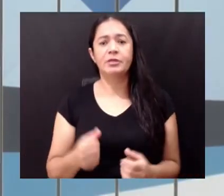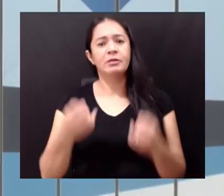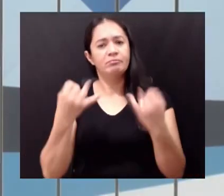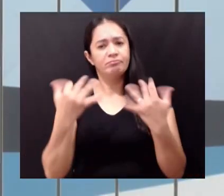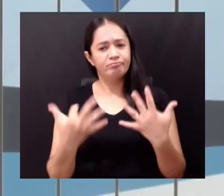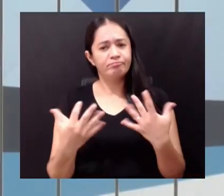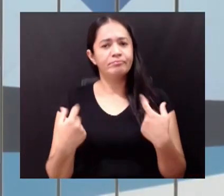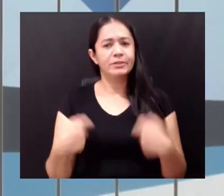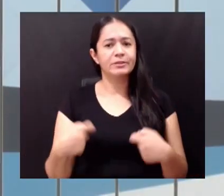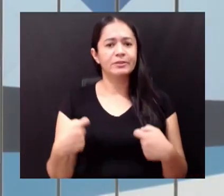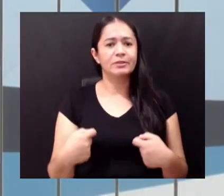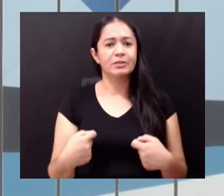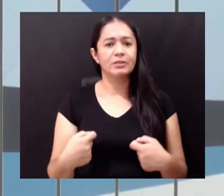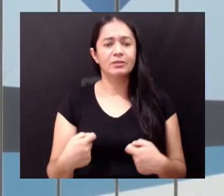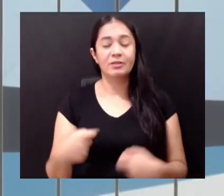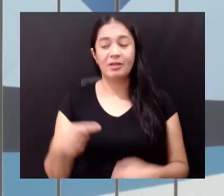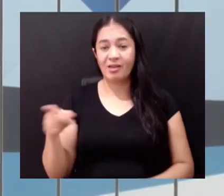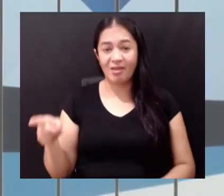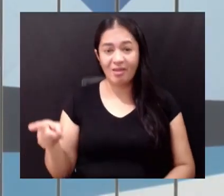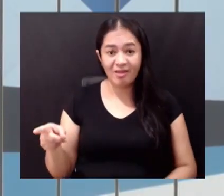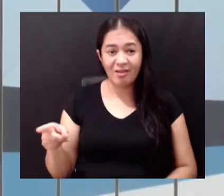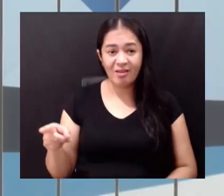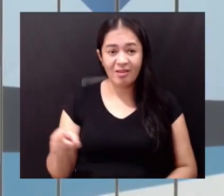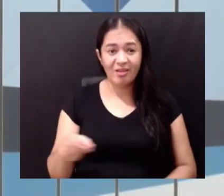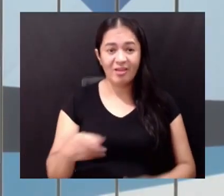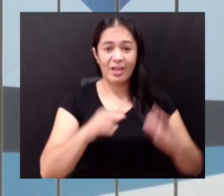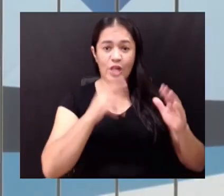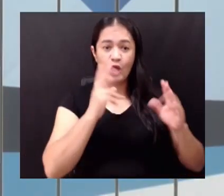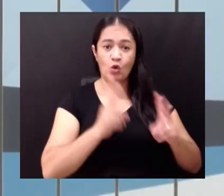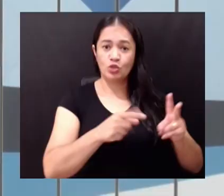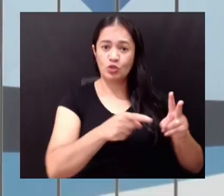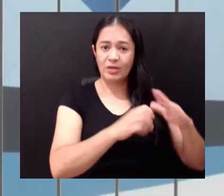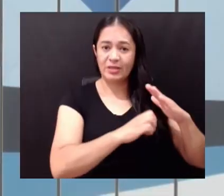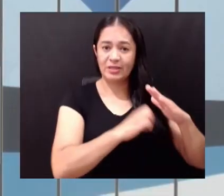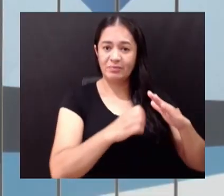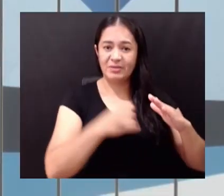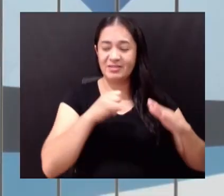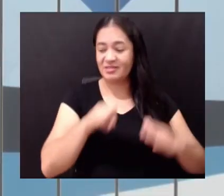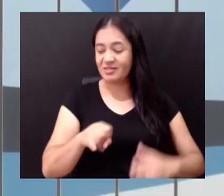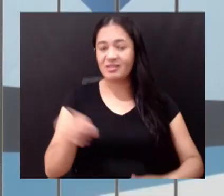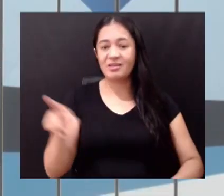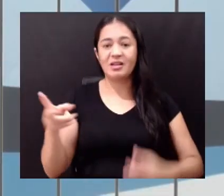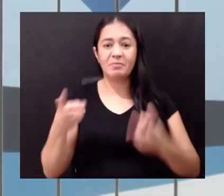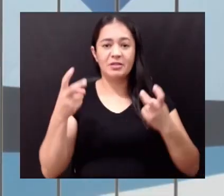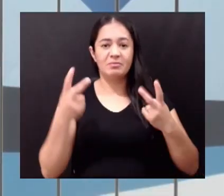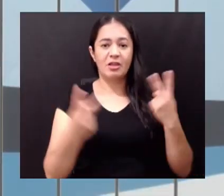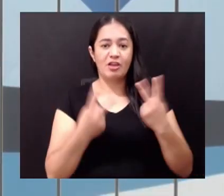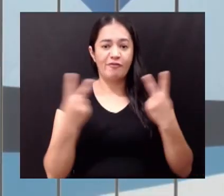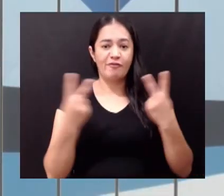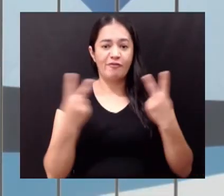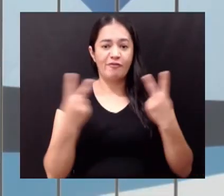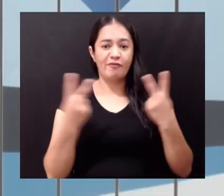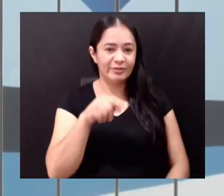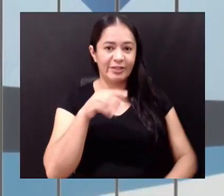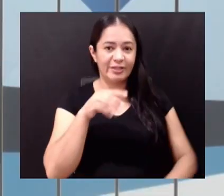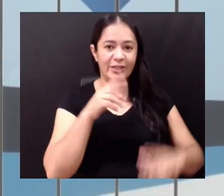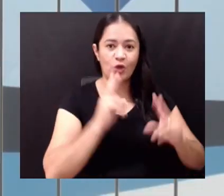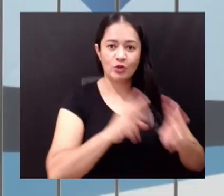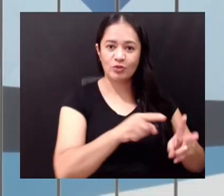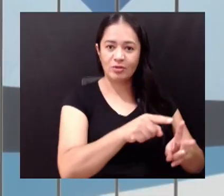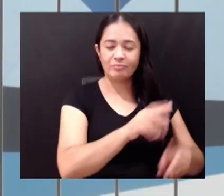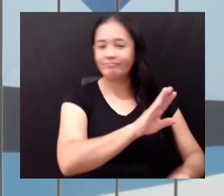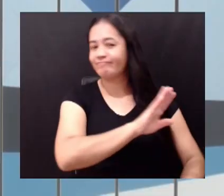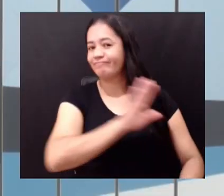Ele não vai ficar na empresa se ele não sentir que ele está sendo valorizado, que ele está sendo reconhecido. Então, esse colaborador, ele precisa sentir que existe